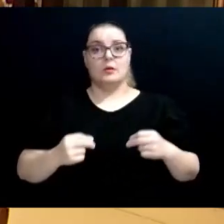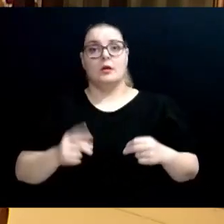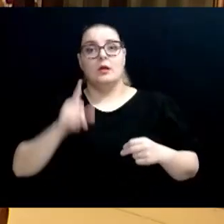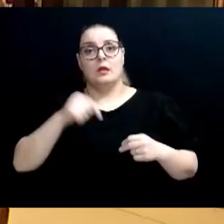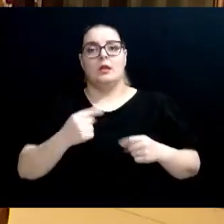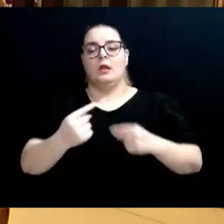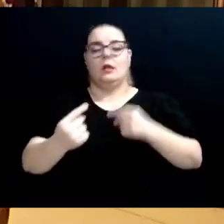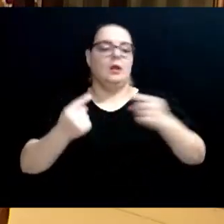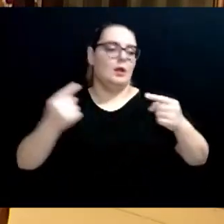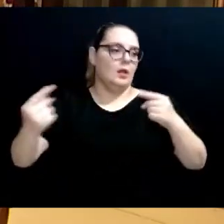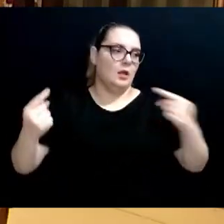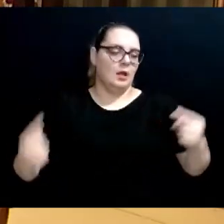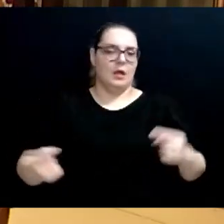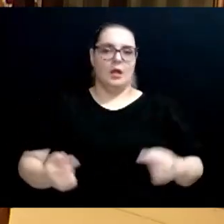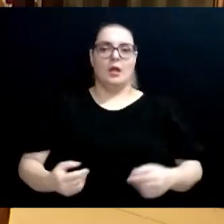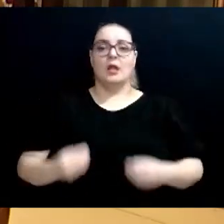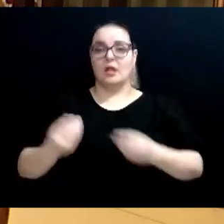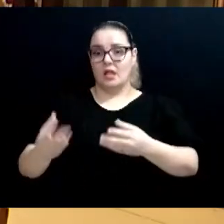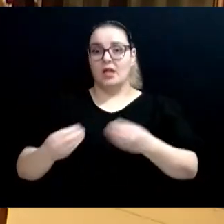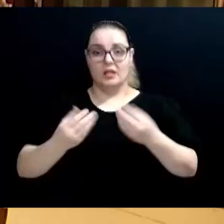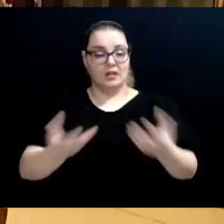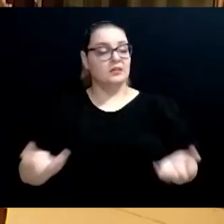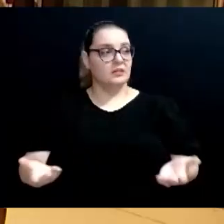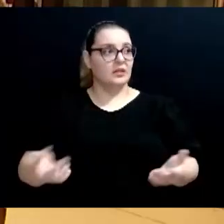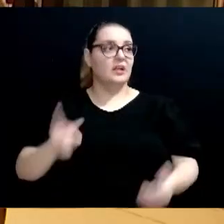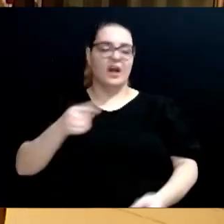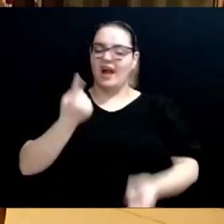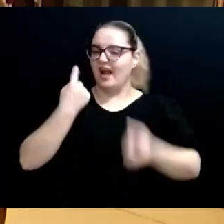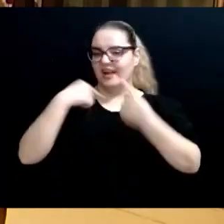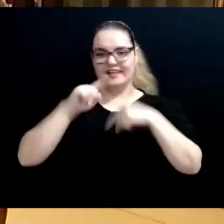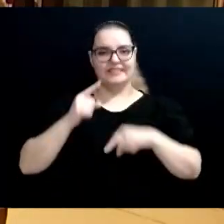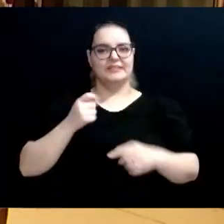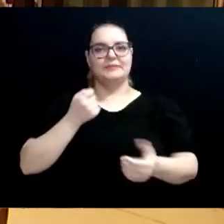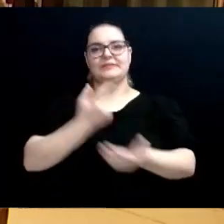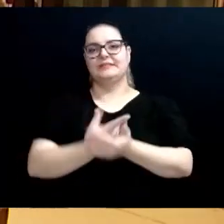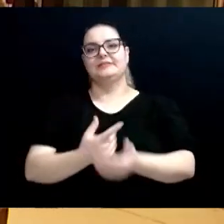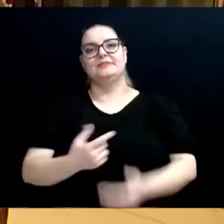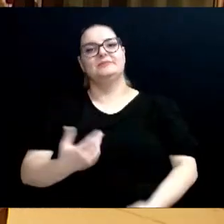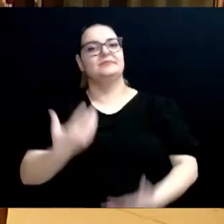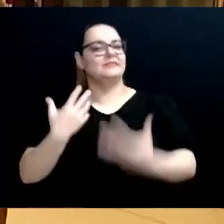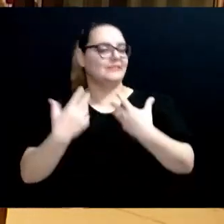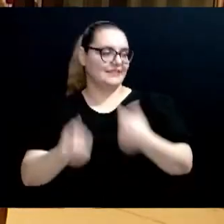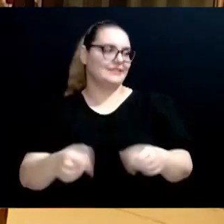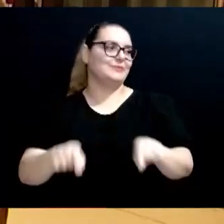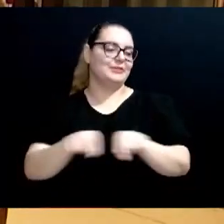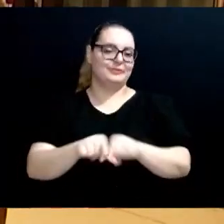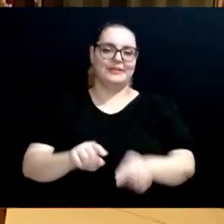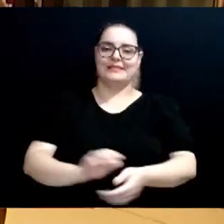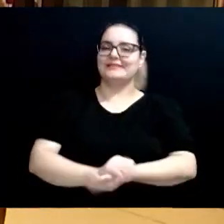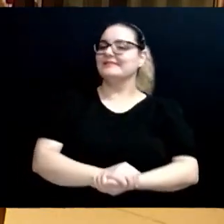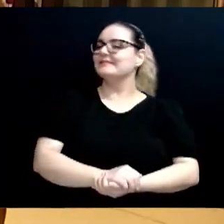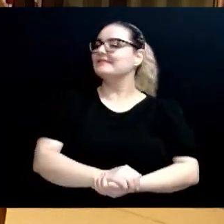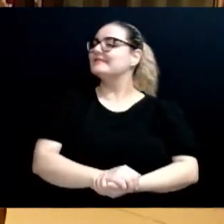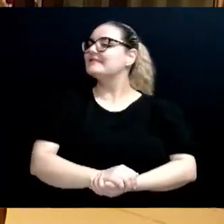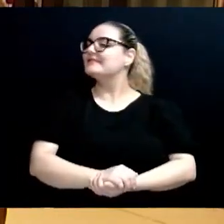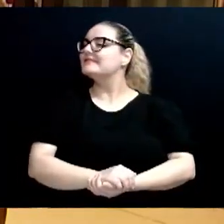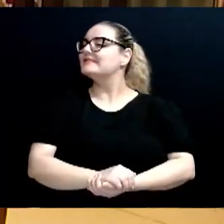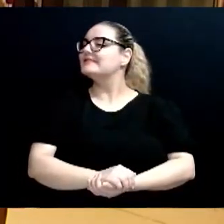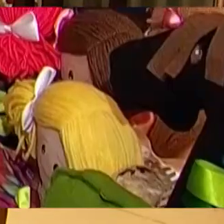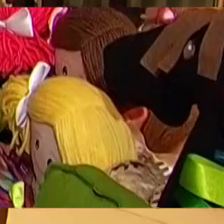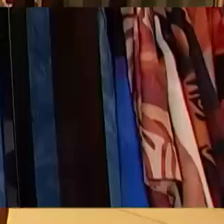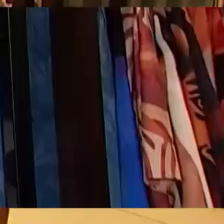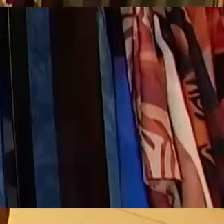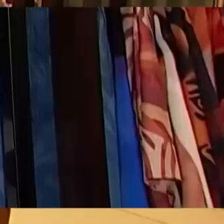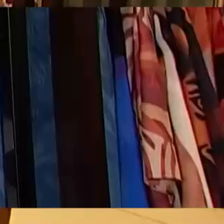O produto autoral e artesanal, não. Você acha um presente afetivo que é a cara de cada uma das pessoas que